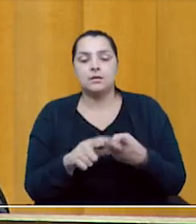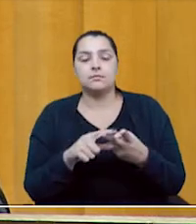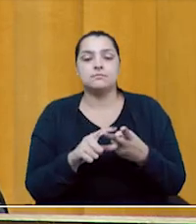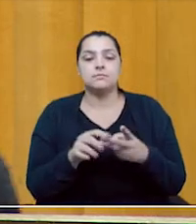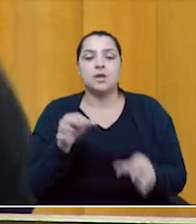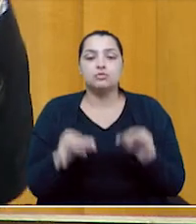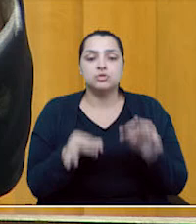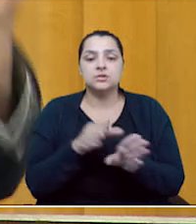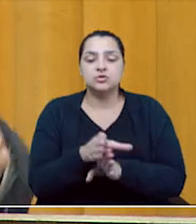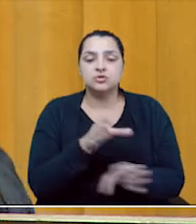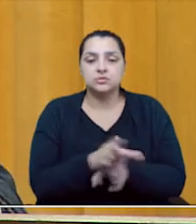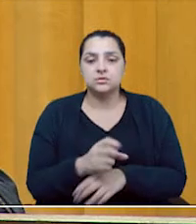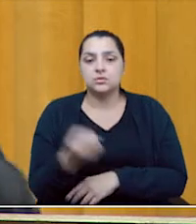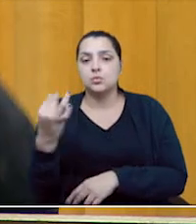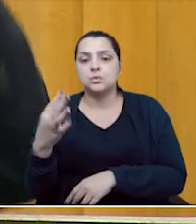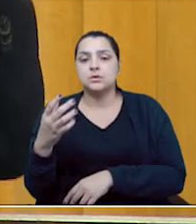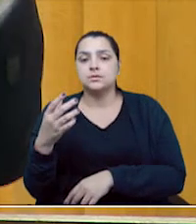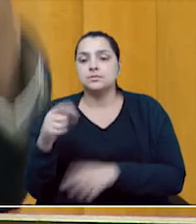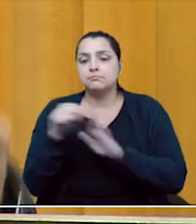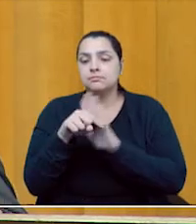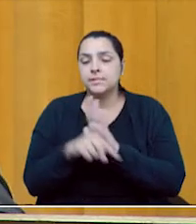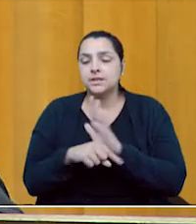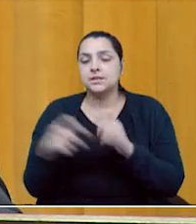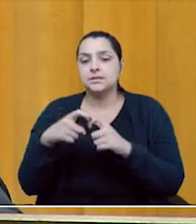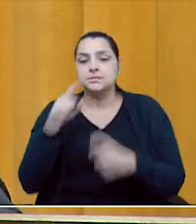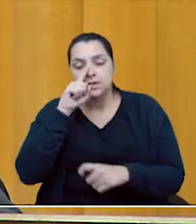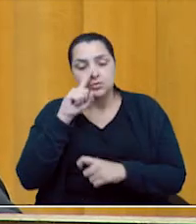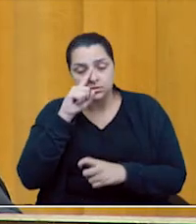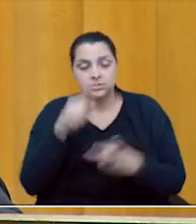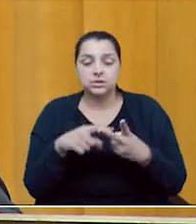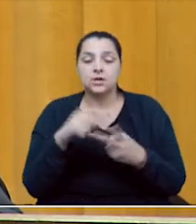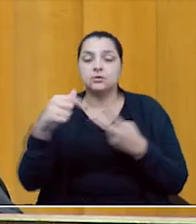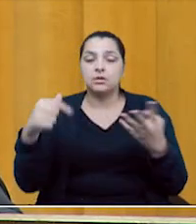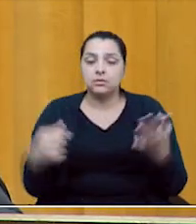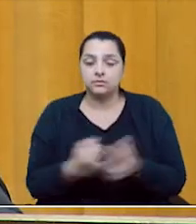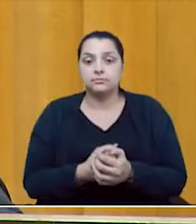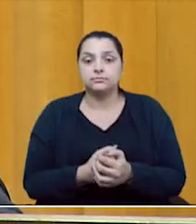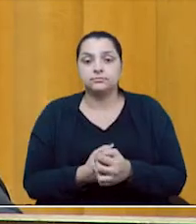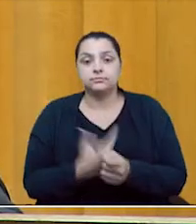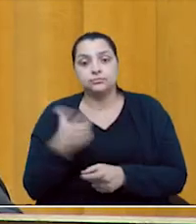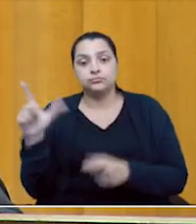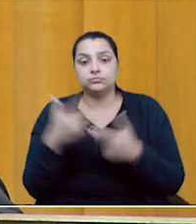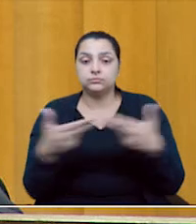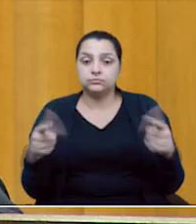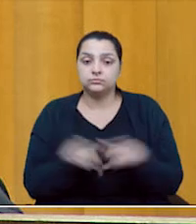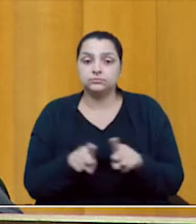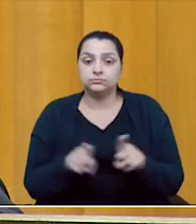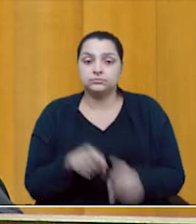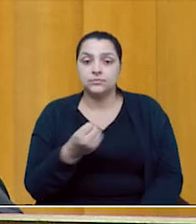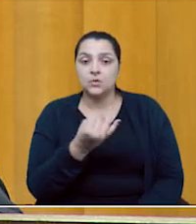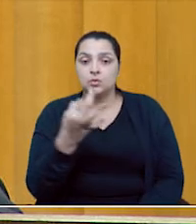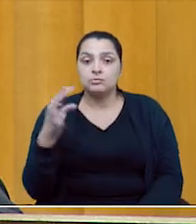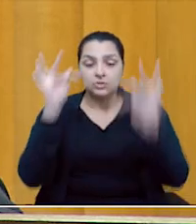quantas inspeções judiciais, quantas perícias em insalubridade, periculosidade, etc. E também outras coisas, como o número de testemunhas